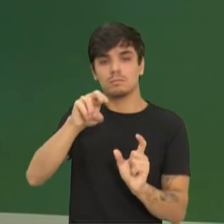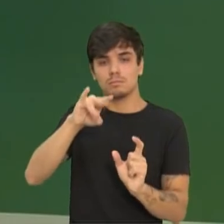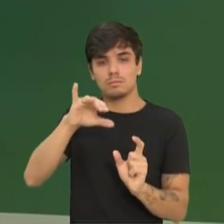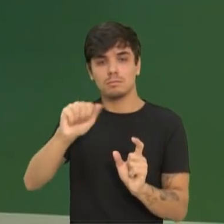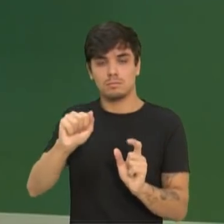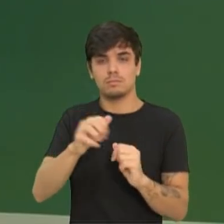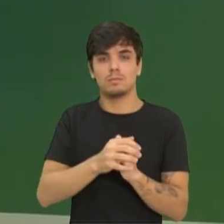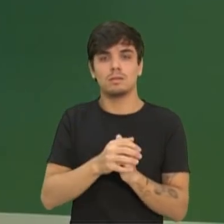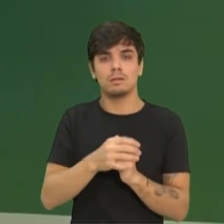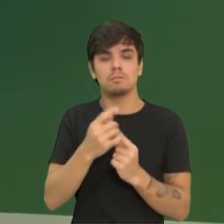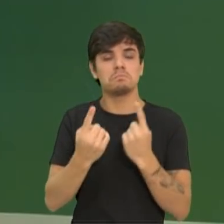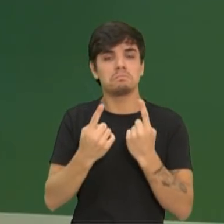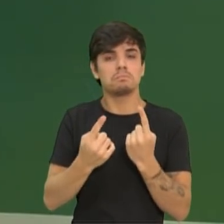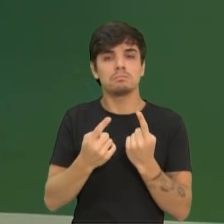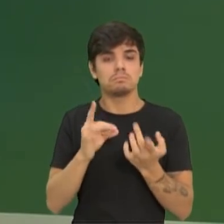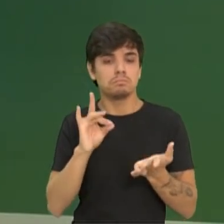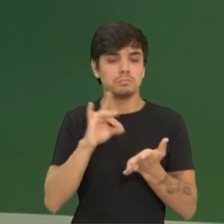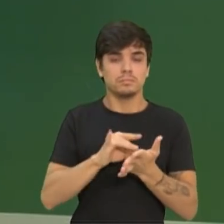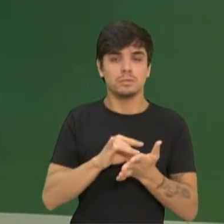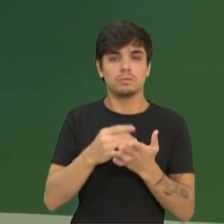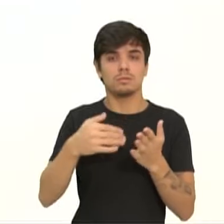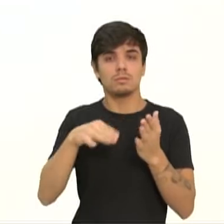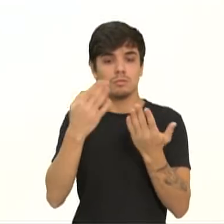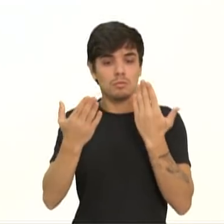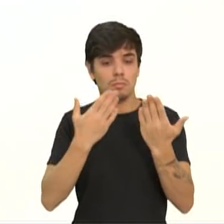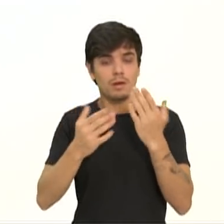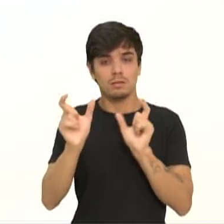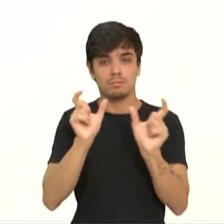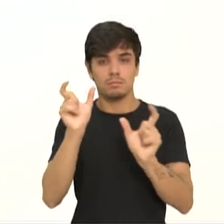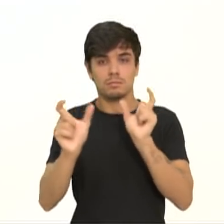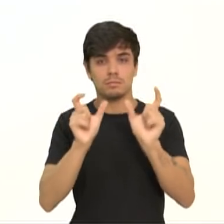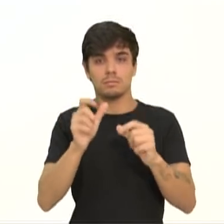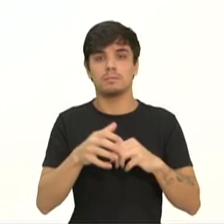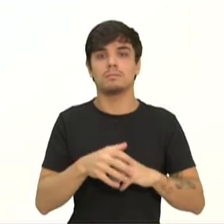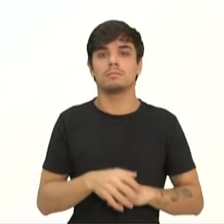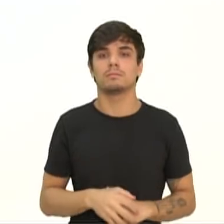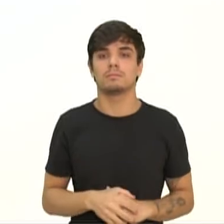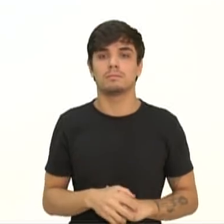chegamos comparando essas palavras?